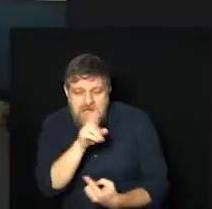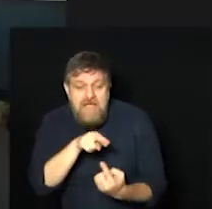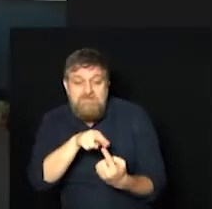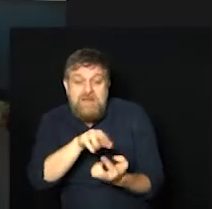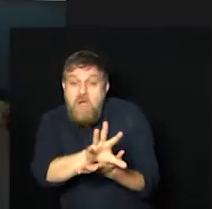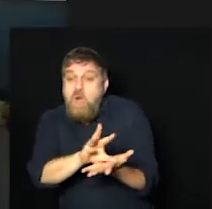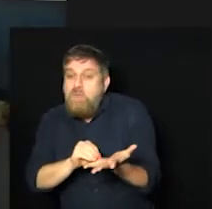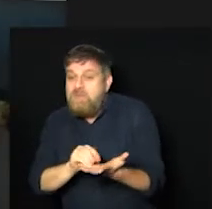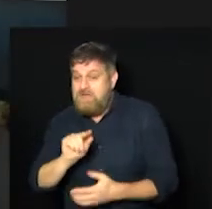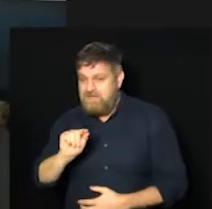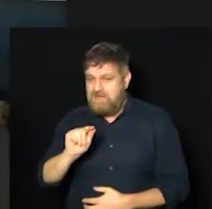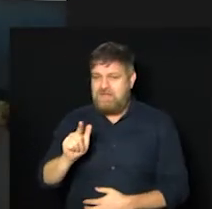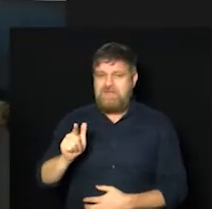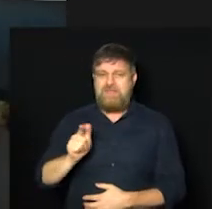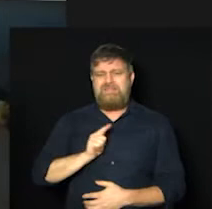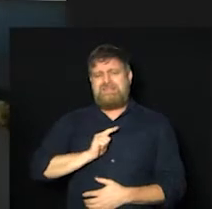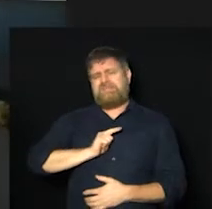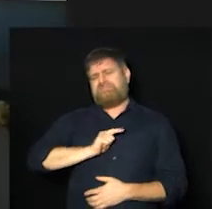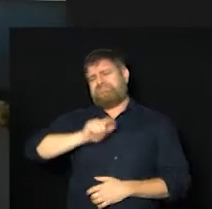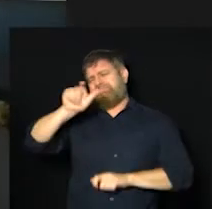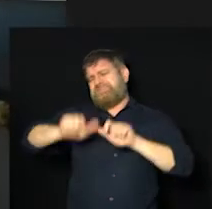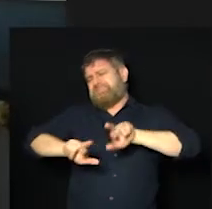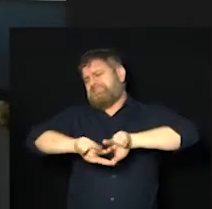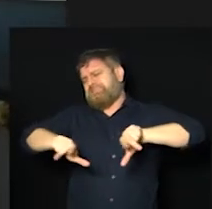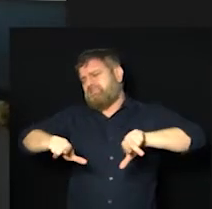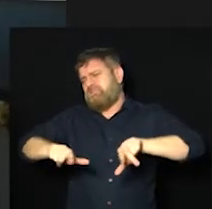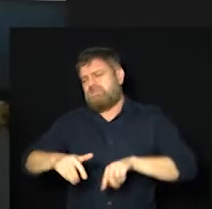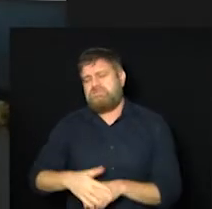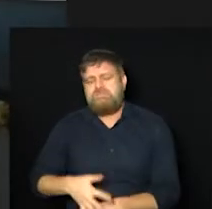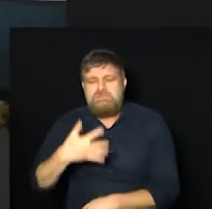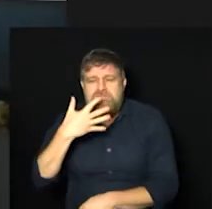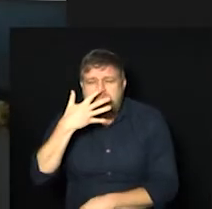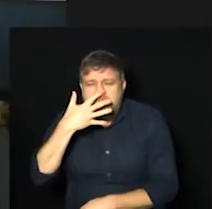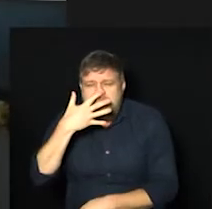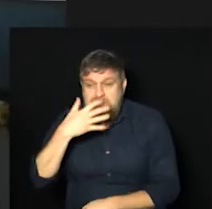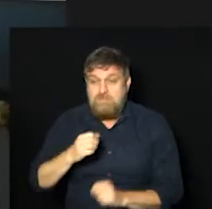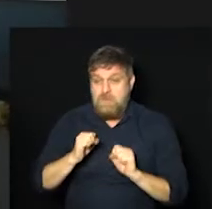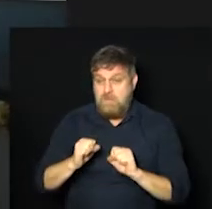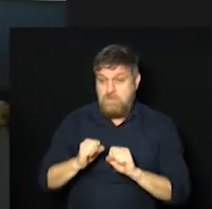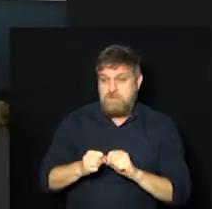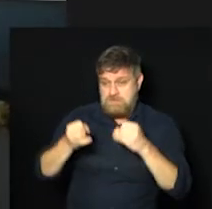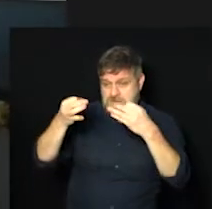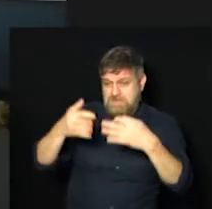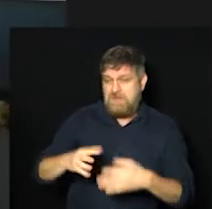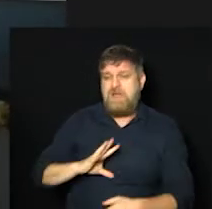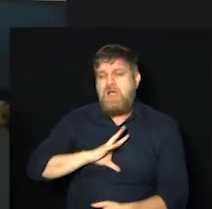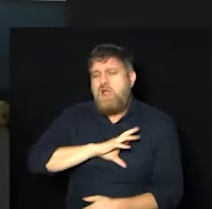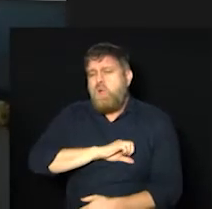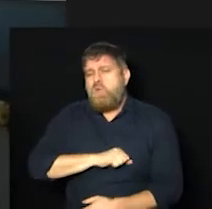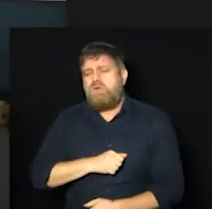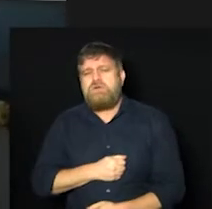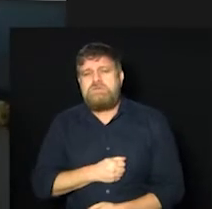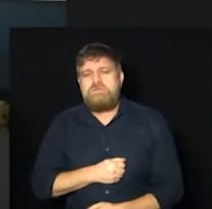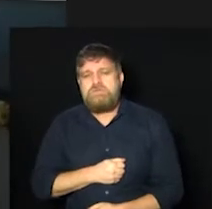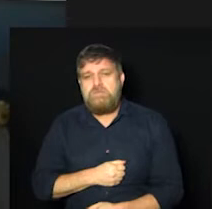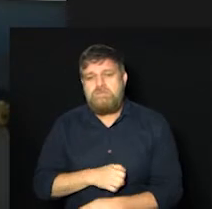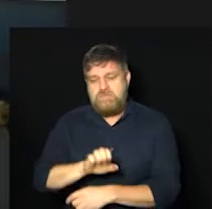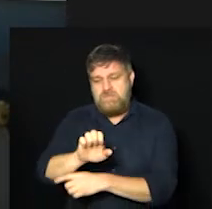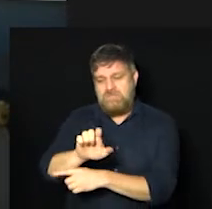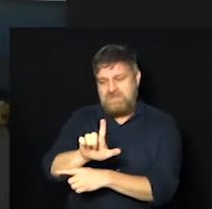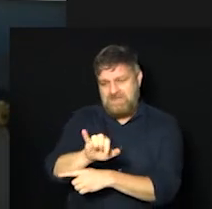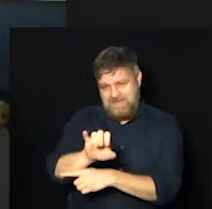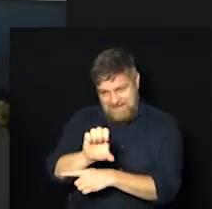Olha, eu tenho muitas referências, mas eu posso dizer que eu gosto muito de ouvir Elis